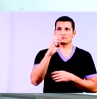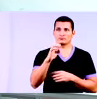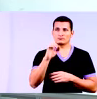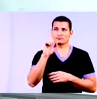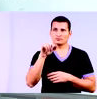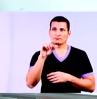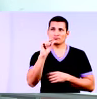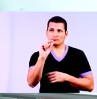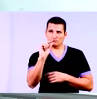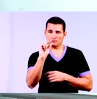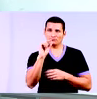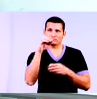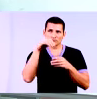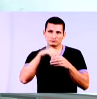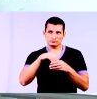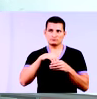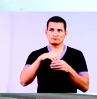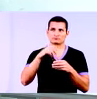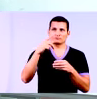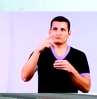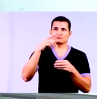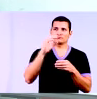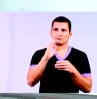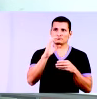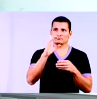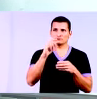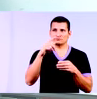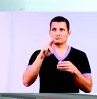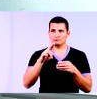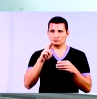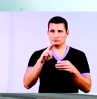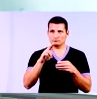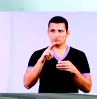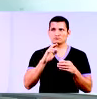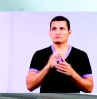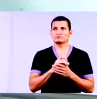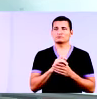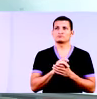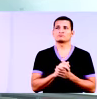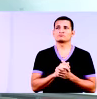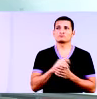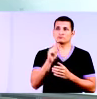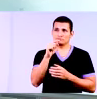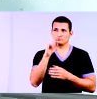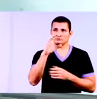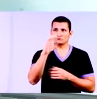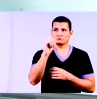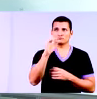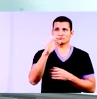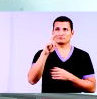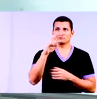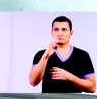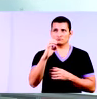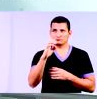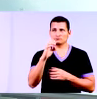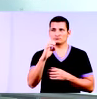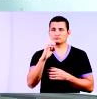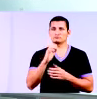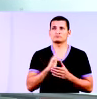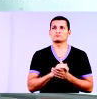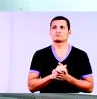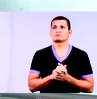colocada dentro do processador, só que ali fora do núcleo, mais próximo a ele. E essa memória cache é a memória que... Qual que é a grande vantagem